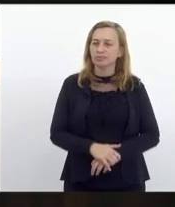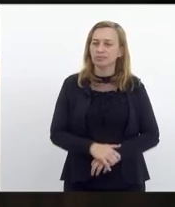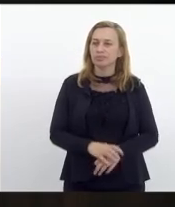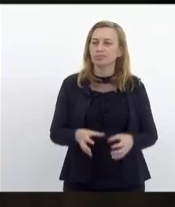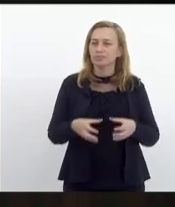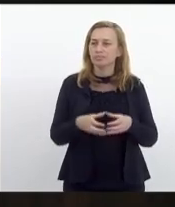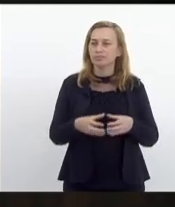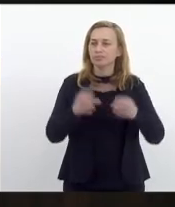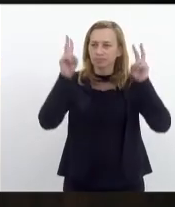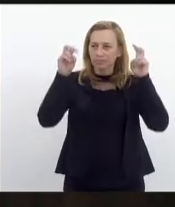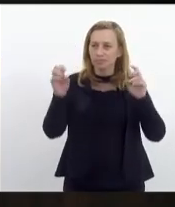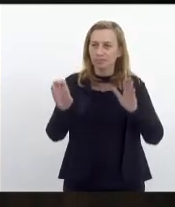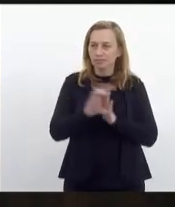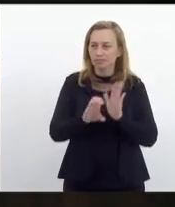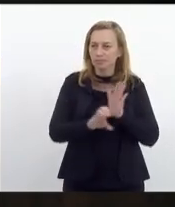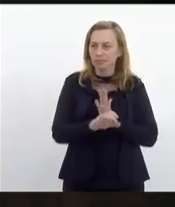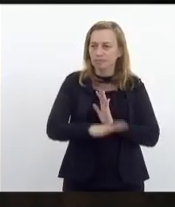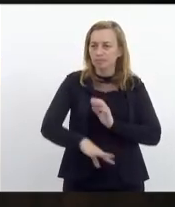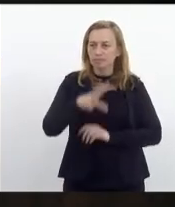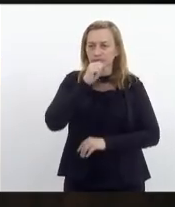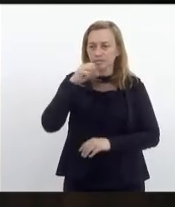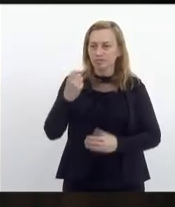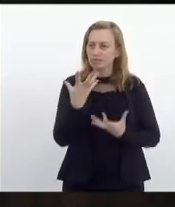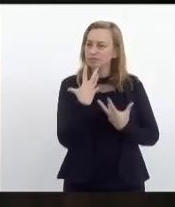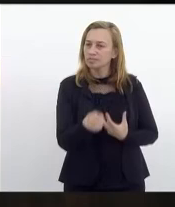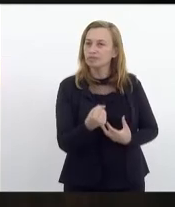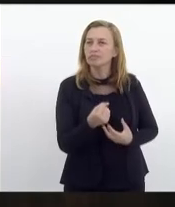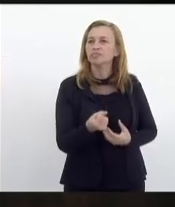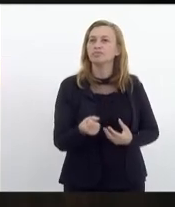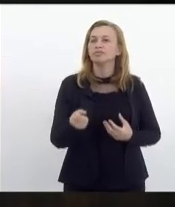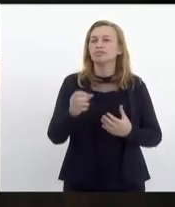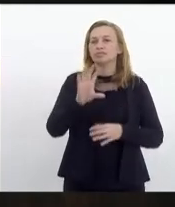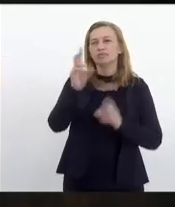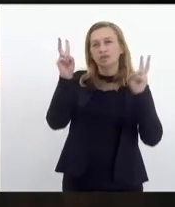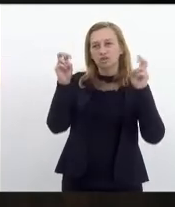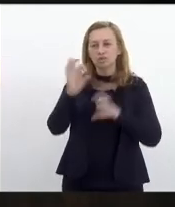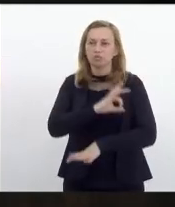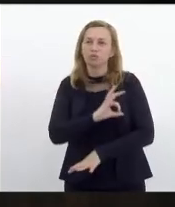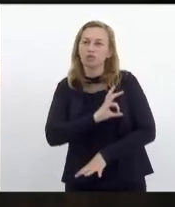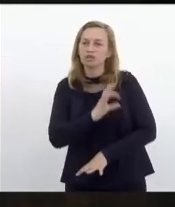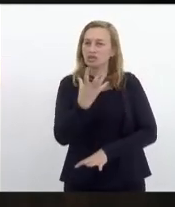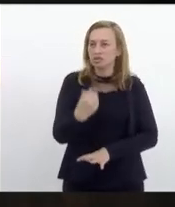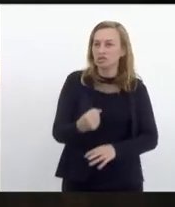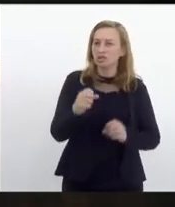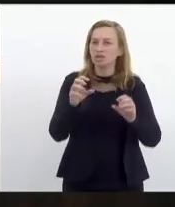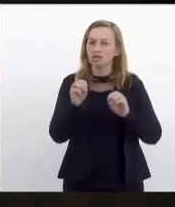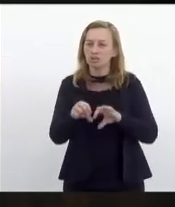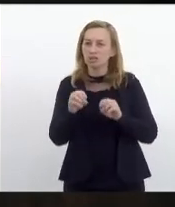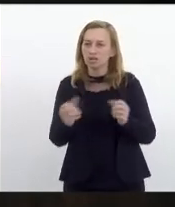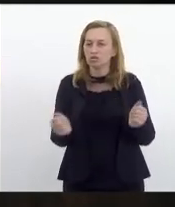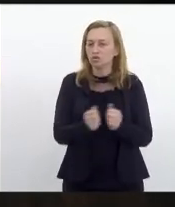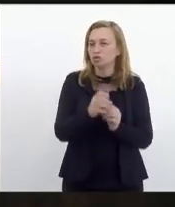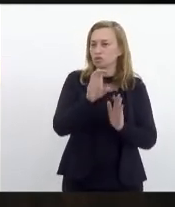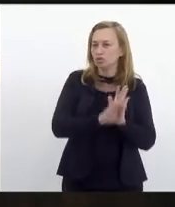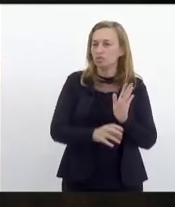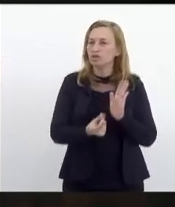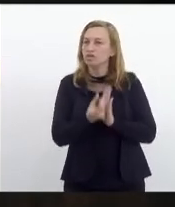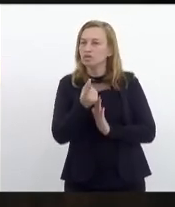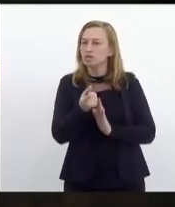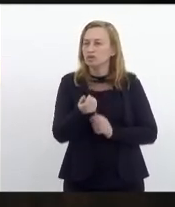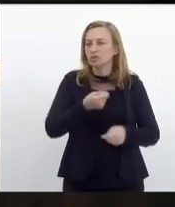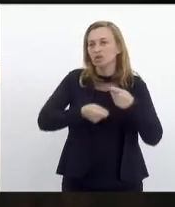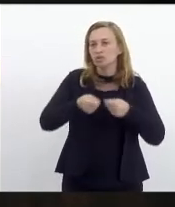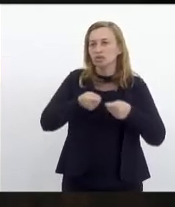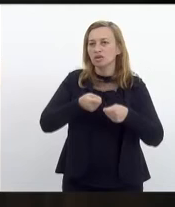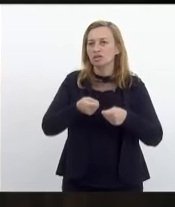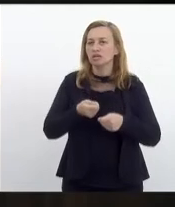Comissão de Assuntos da Criança e do Adolescente e do Idoso, favorável. De Segurança Pública e Assuntos de Polícia, favorável. De Educação, favorável. Com emenda de Orçamento, Finanças, Fiscalização